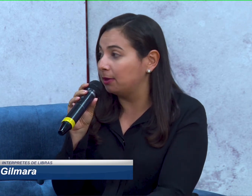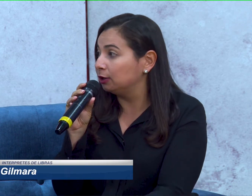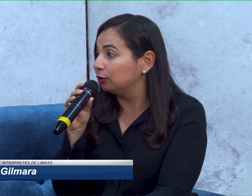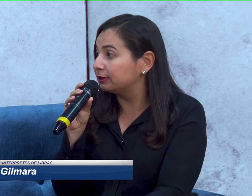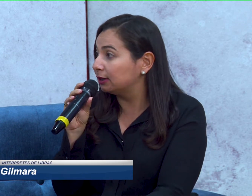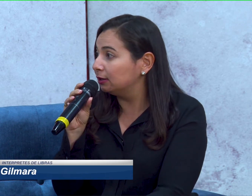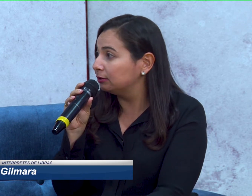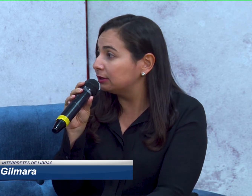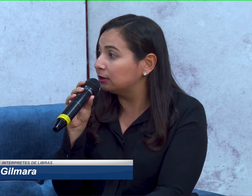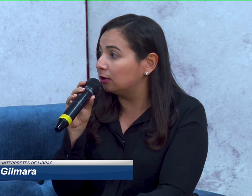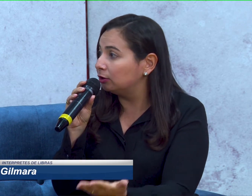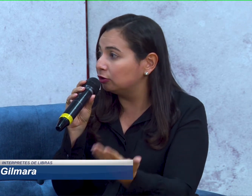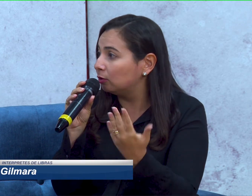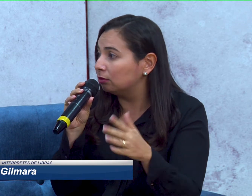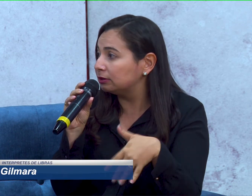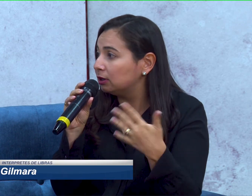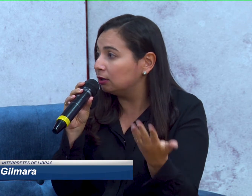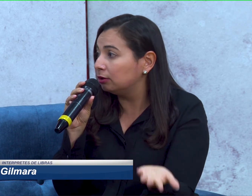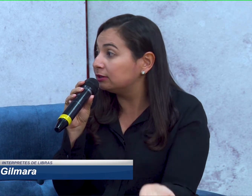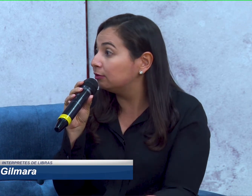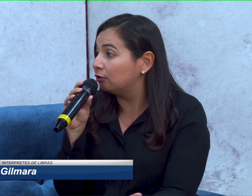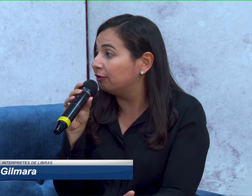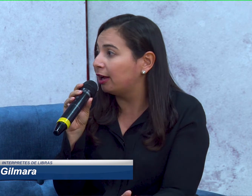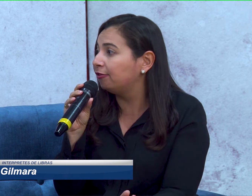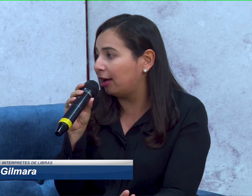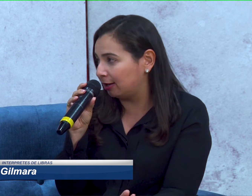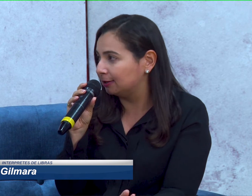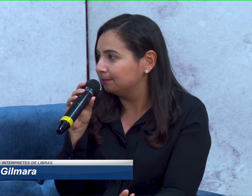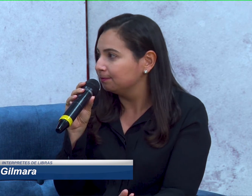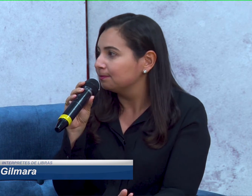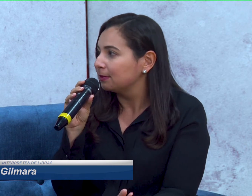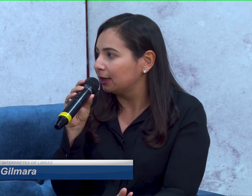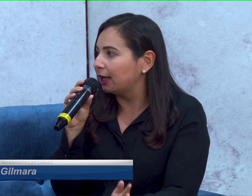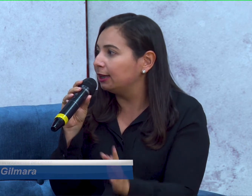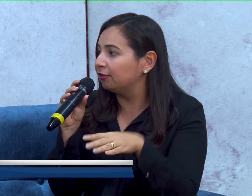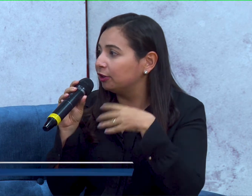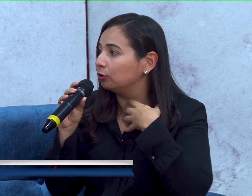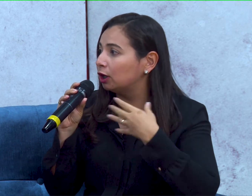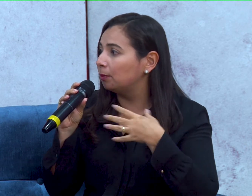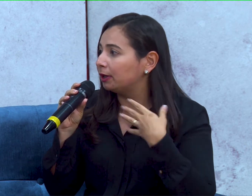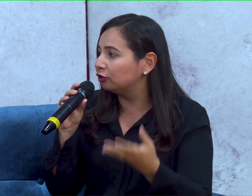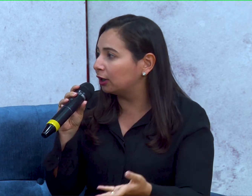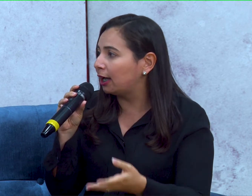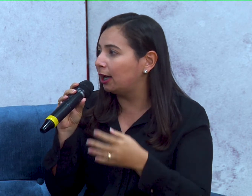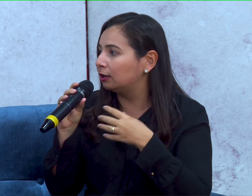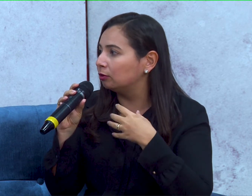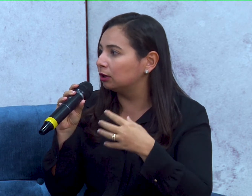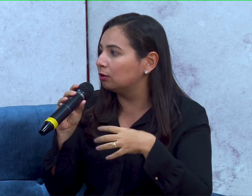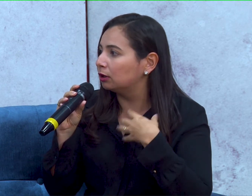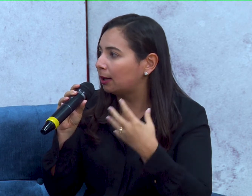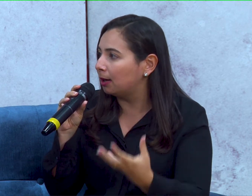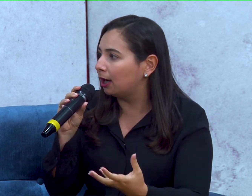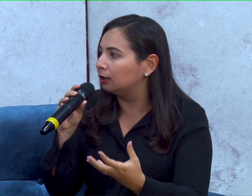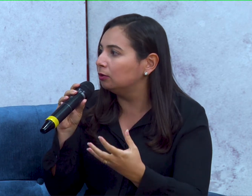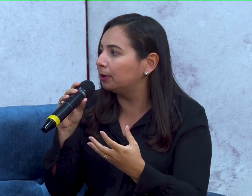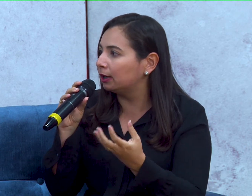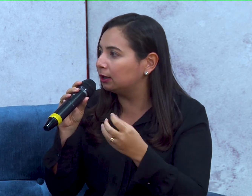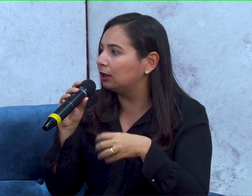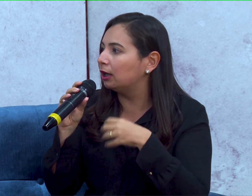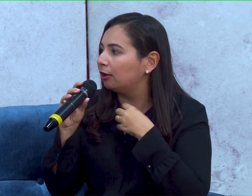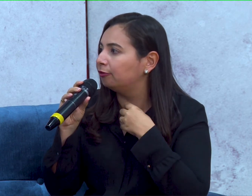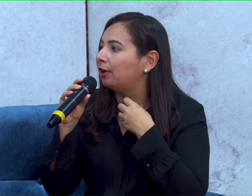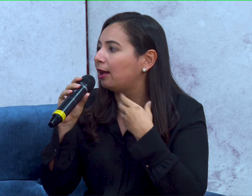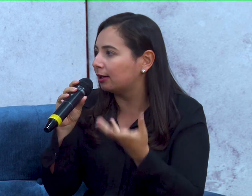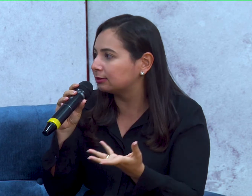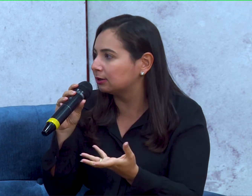meses E minha mãe 2 anos Então eles não conseguiram desenvolver a fala Devido a não praticar Não ter o trabalho